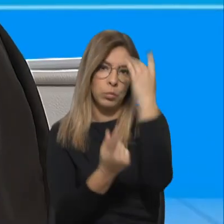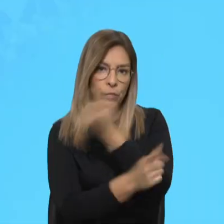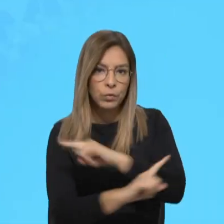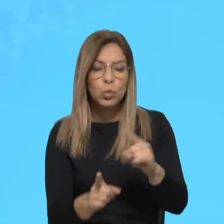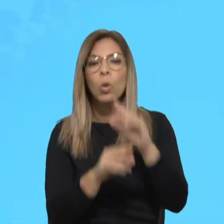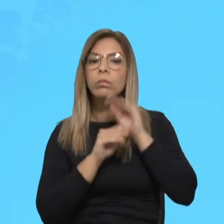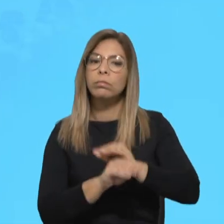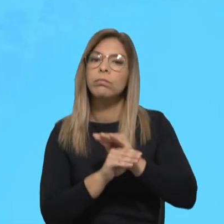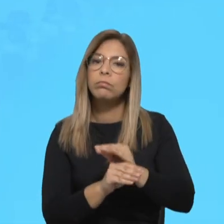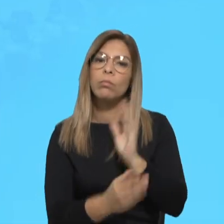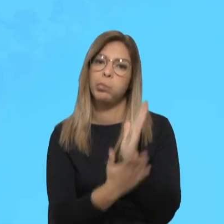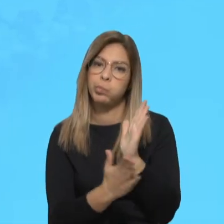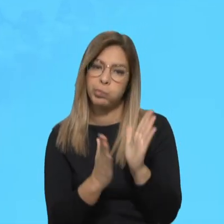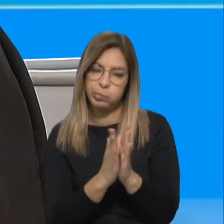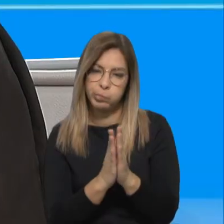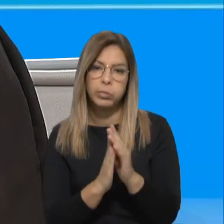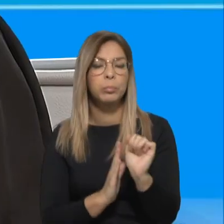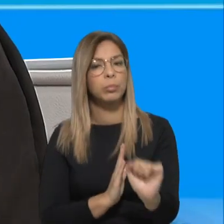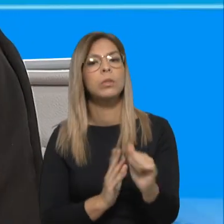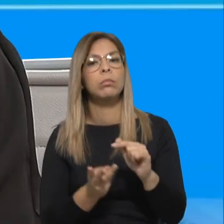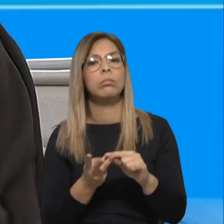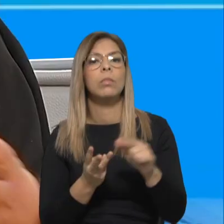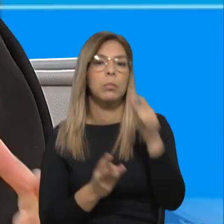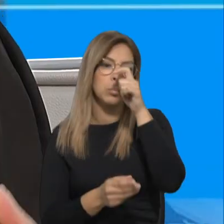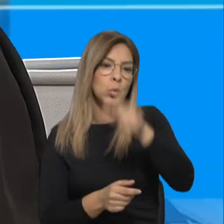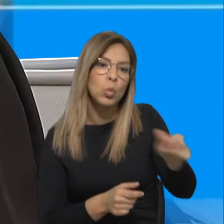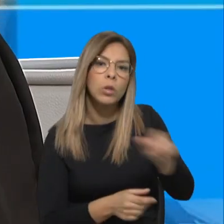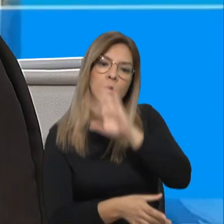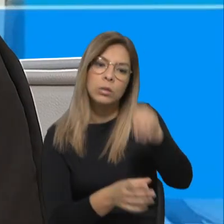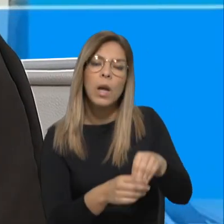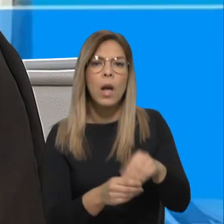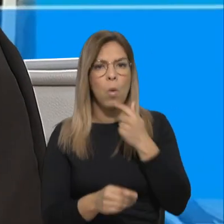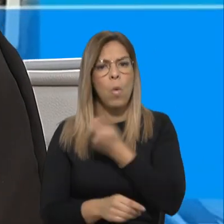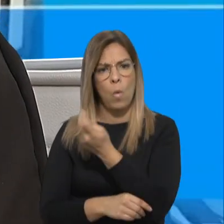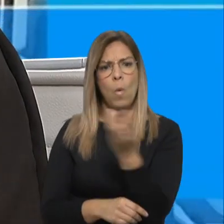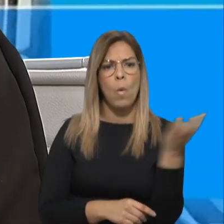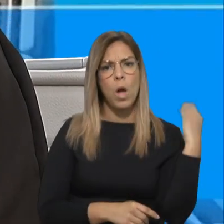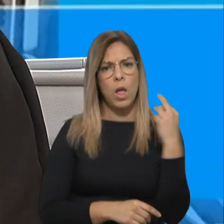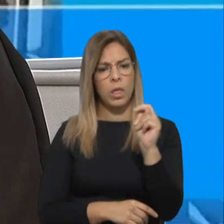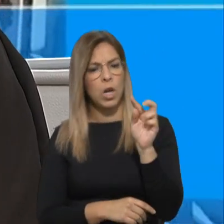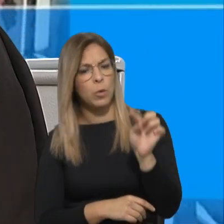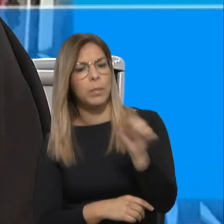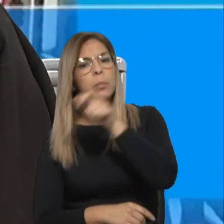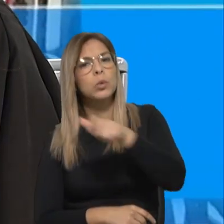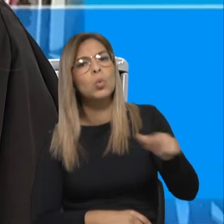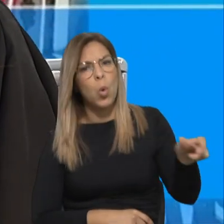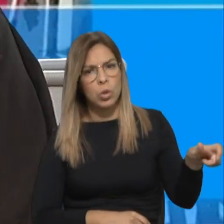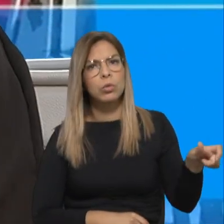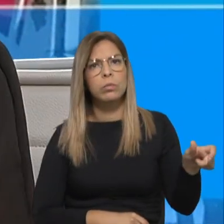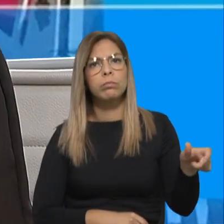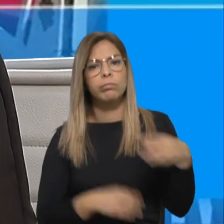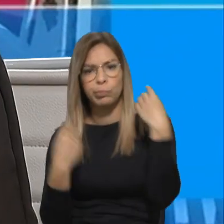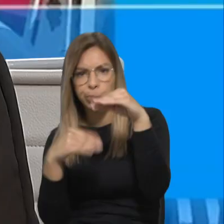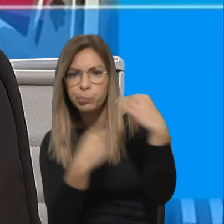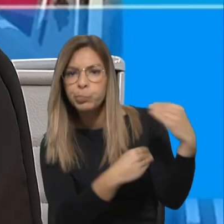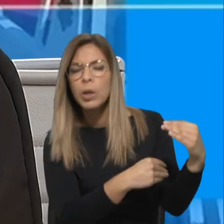moral e religiosa católica, agentes pastorais. Portanto, estou a falar aqui de um universo muito grande de entidades diocesanas e também